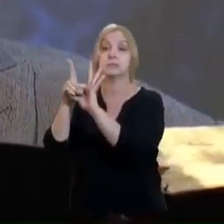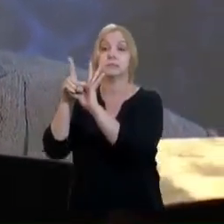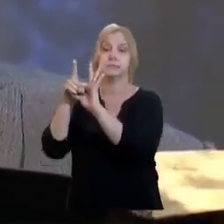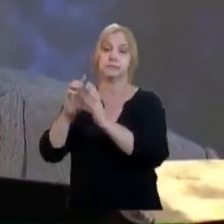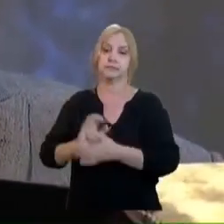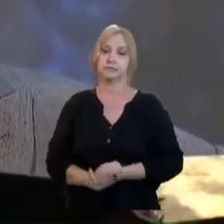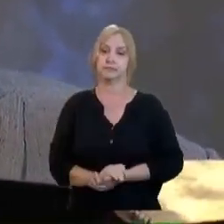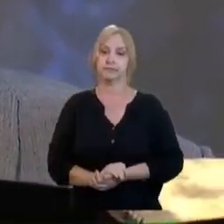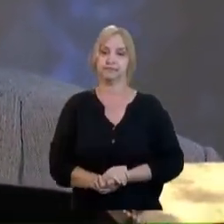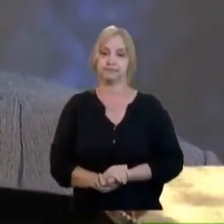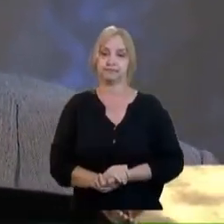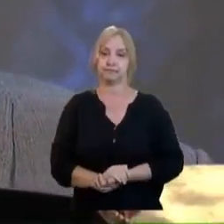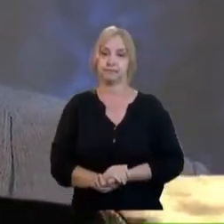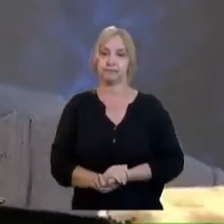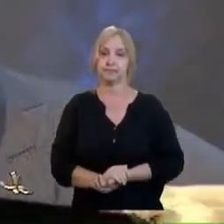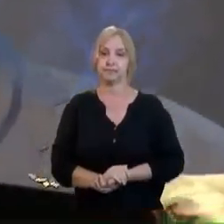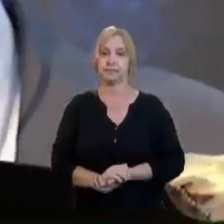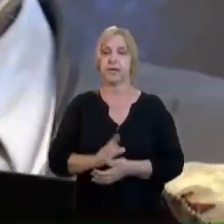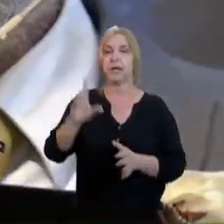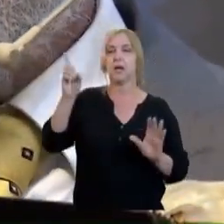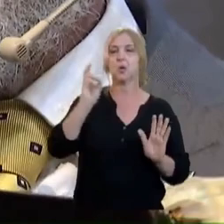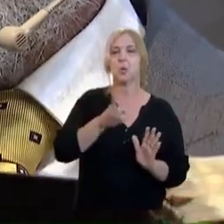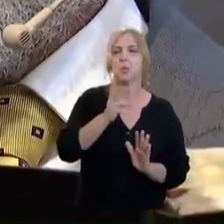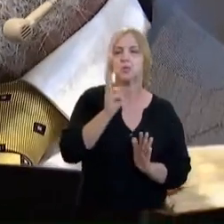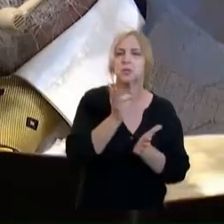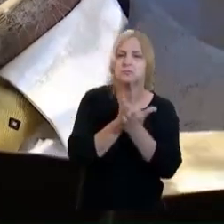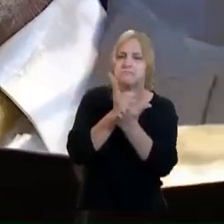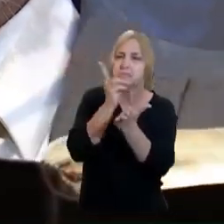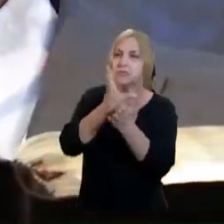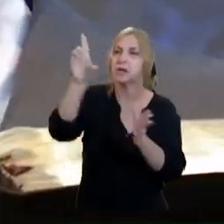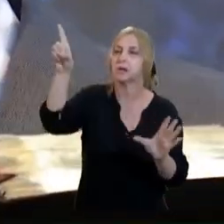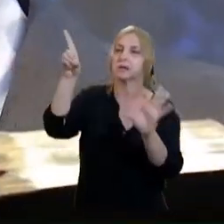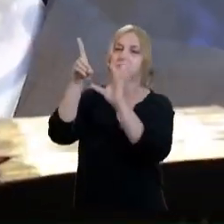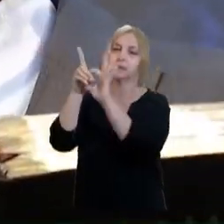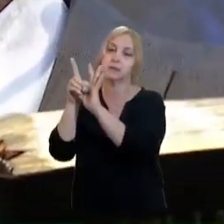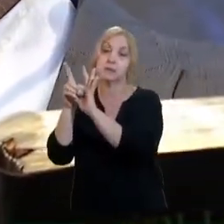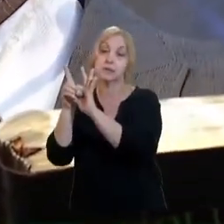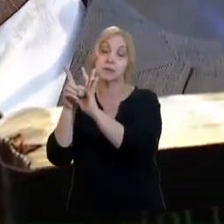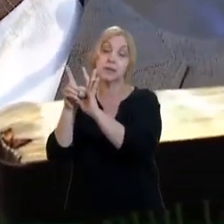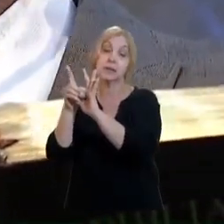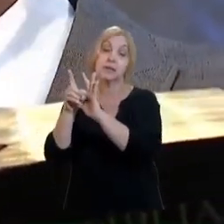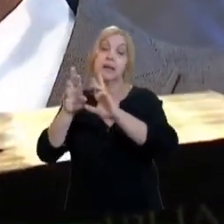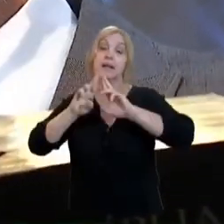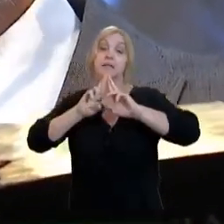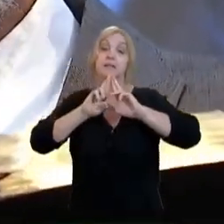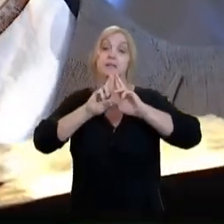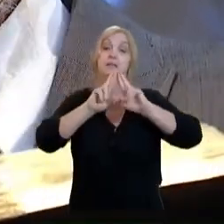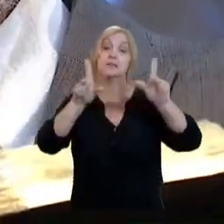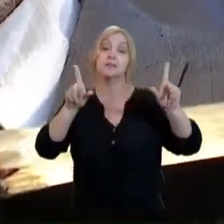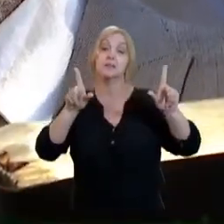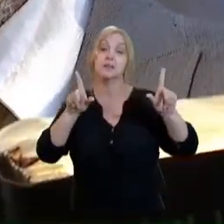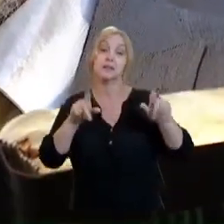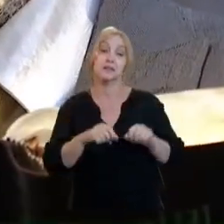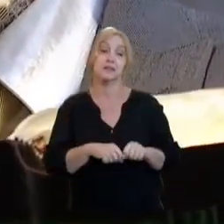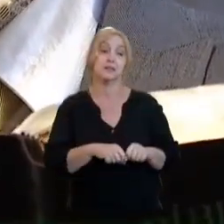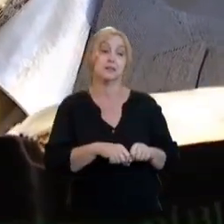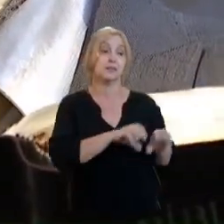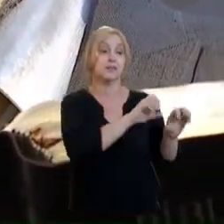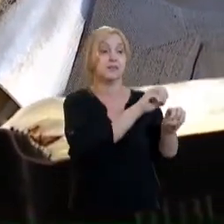Há uma diferença muito grande entre permanecer nele e permanecer simplesmente em ensinamento de